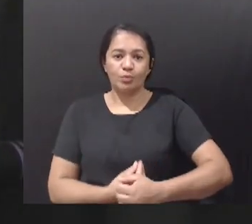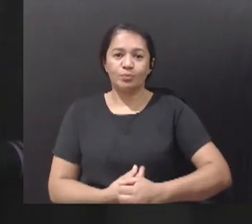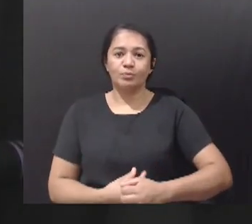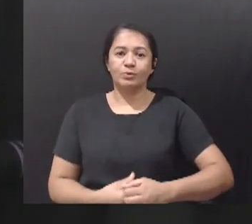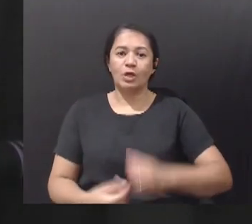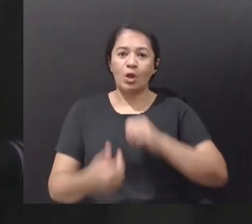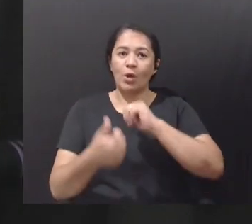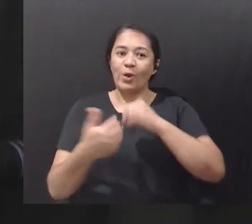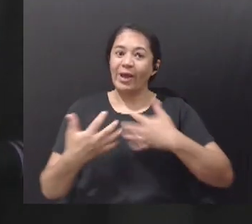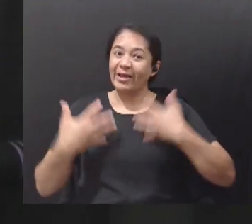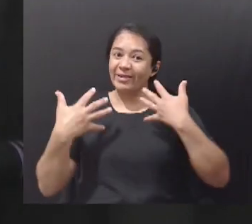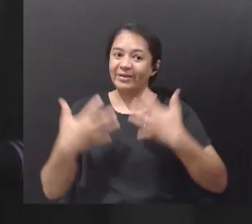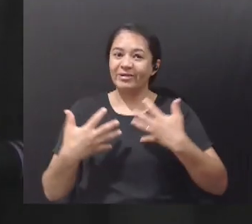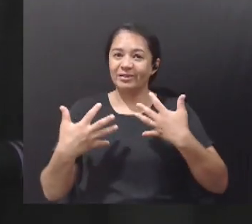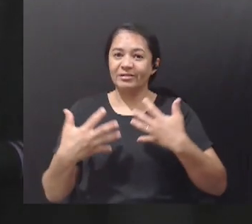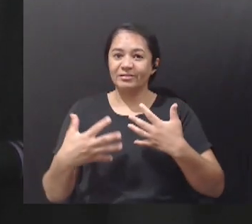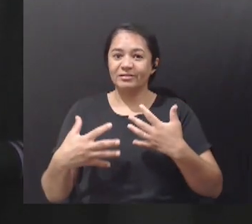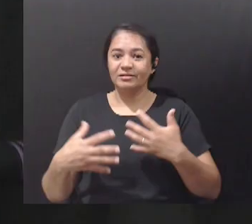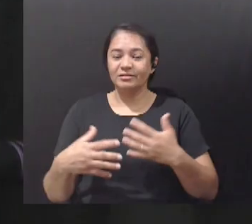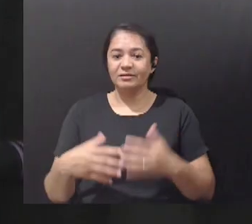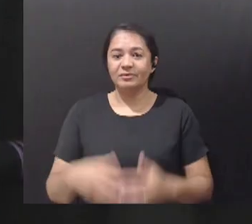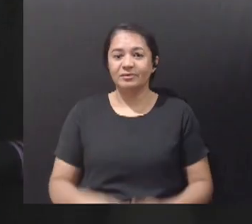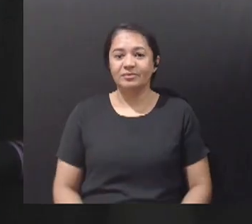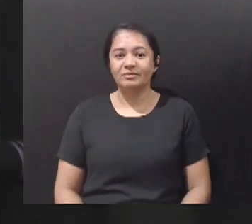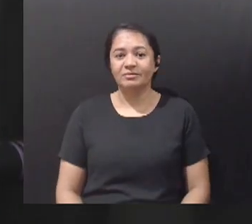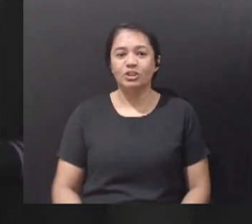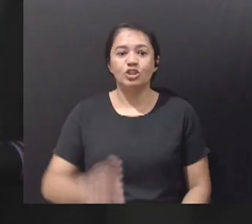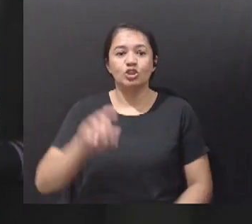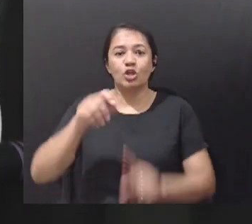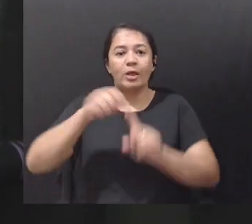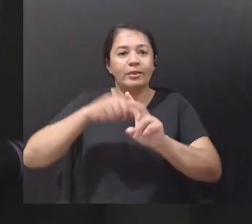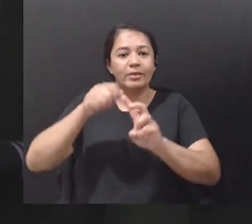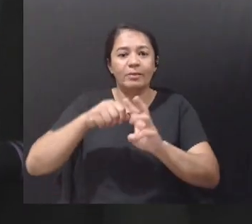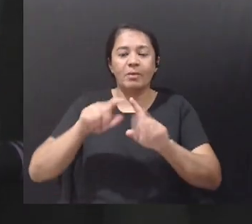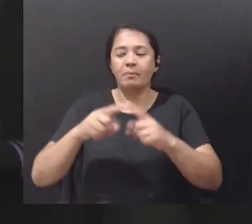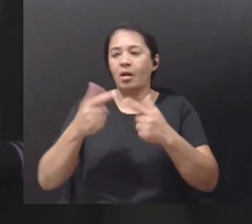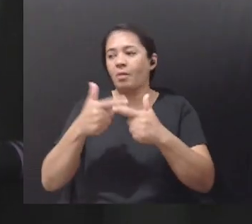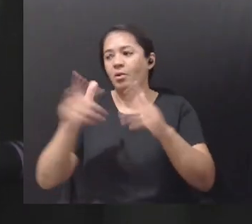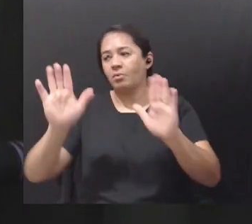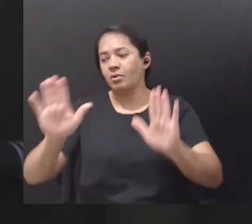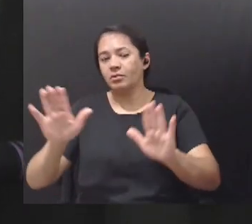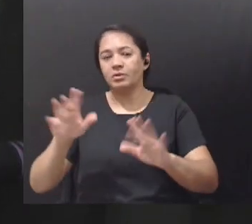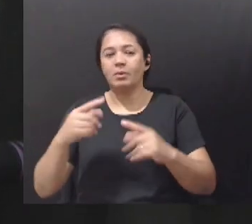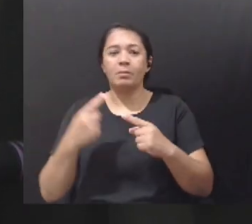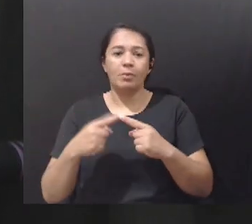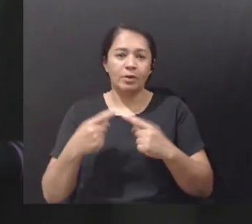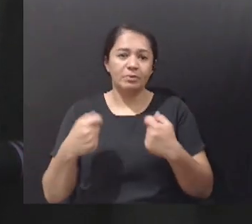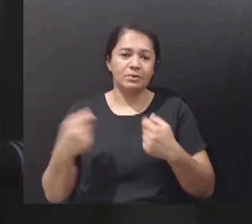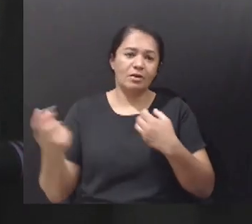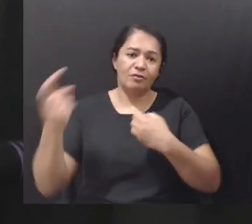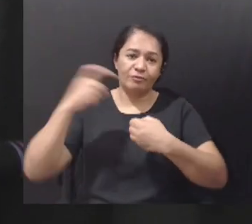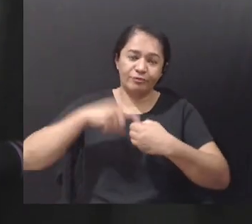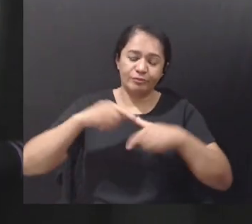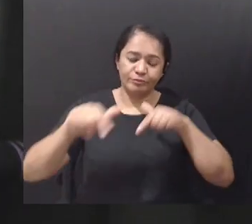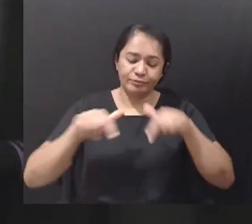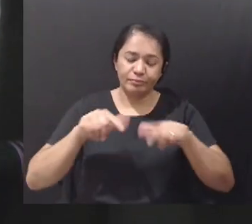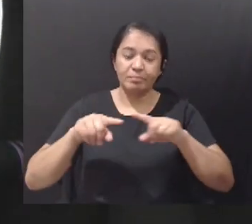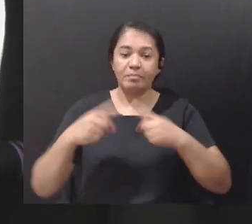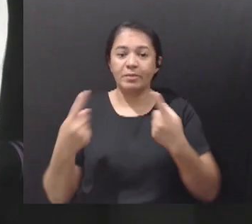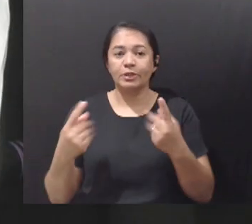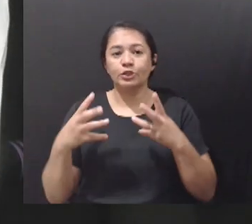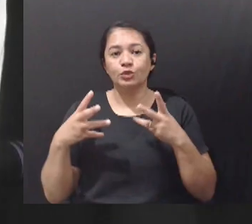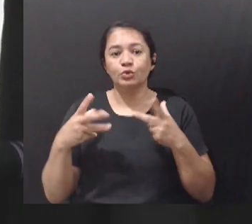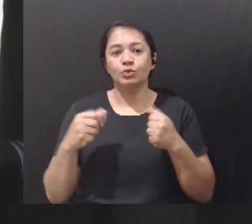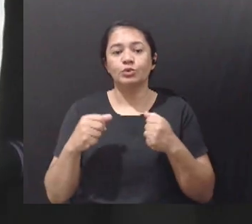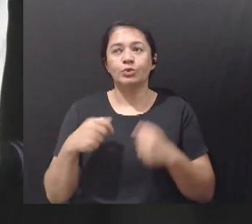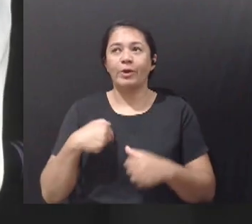alegria, não passou de 3 meses. Mas não tem problema. Porque tinha que voltar ao trabalho. Porque tinha que voltar ao trabalho. Mas tudo isso, assim, eu brinco, né? Como